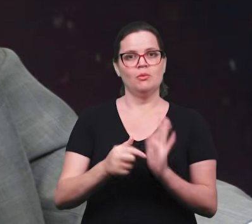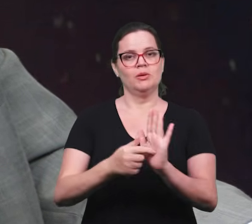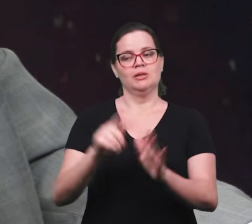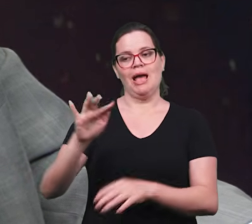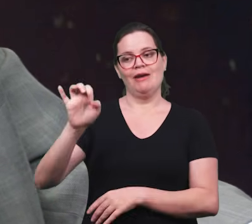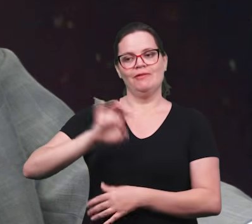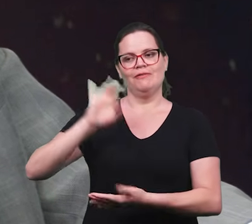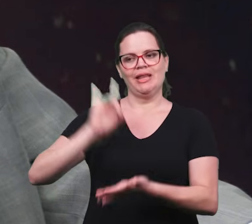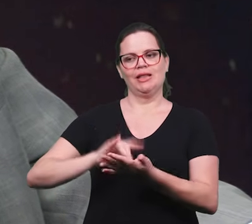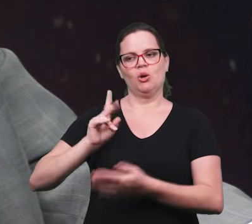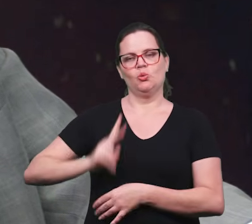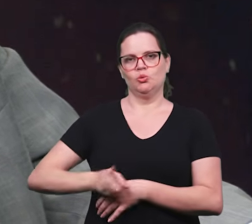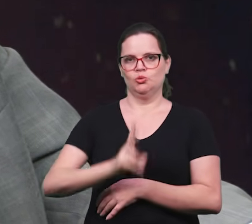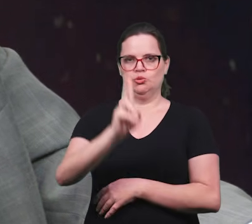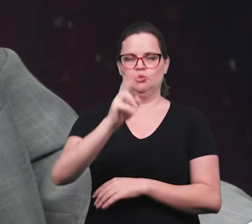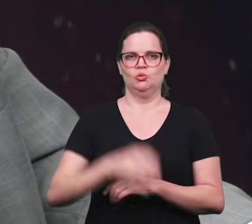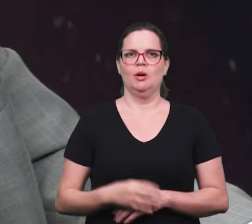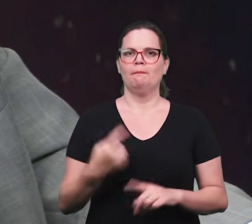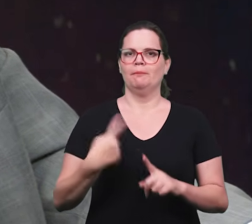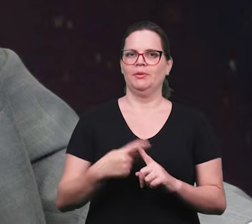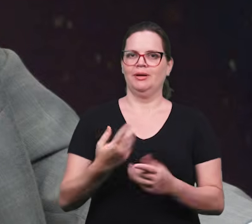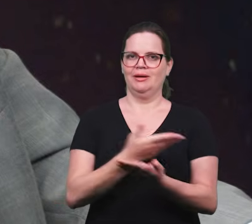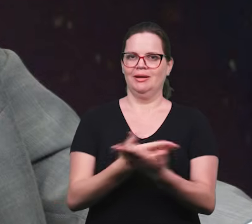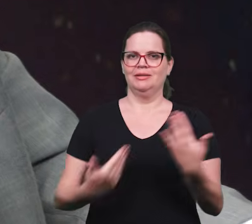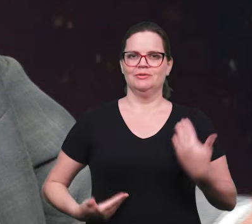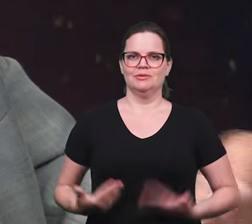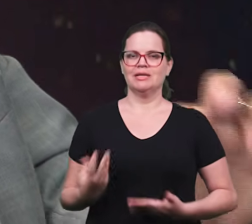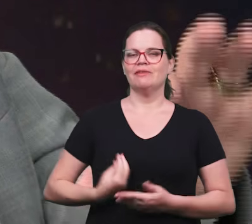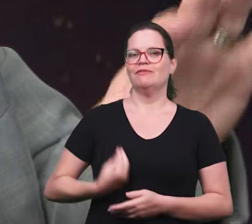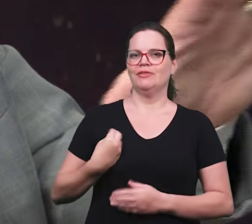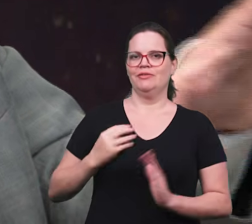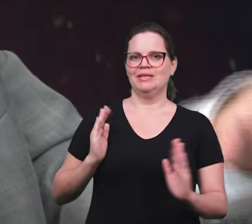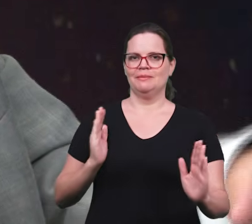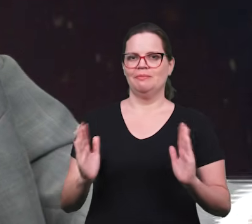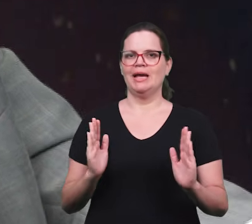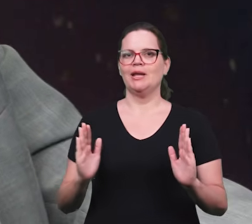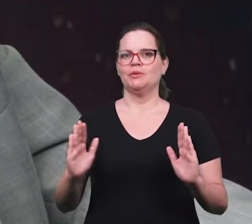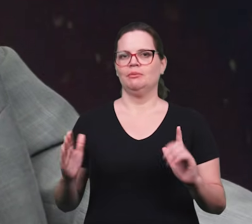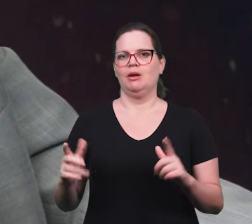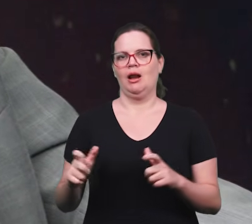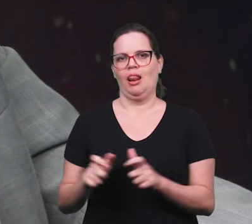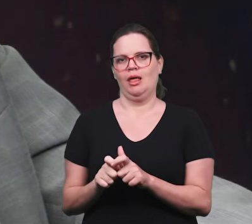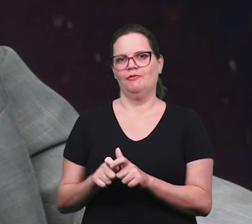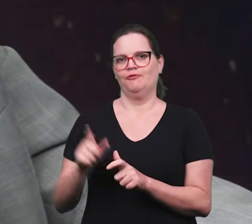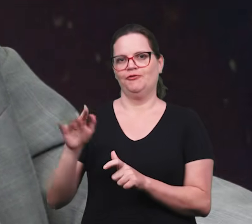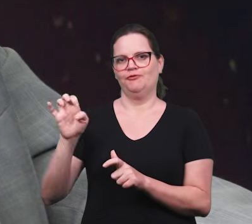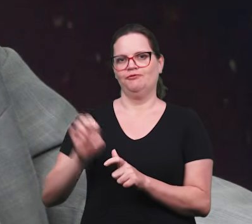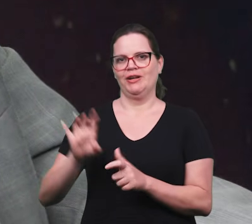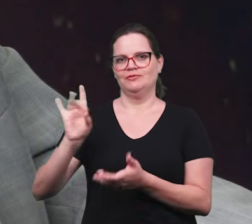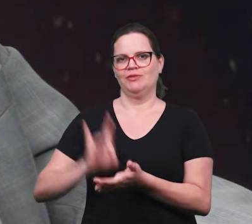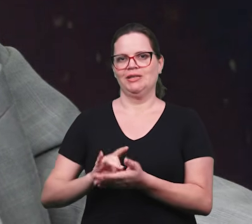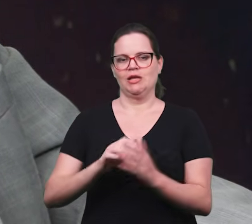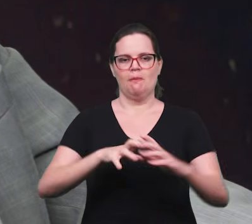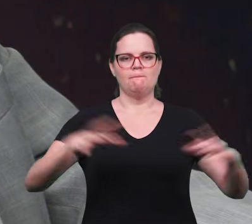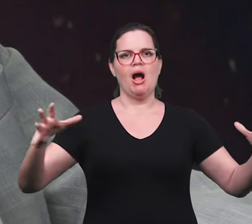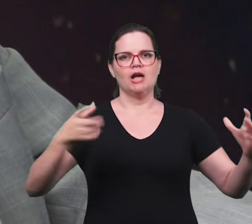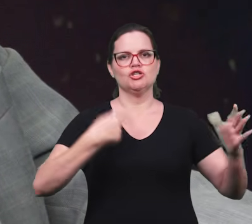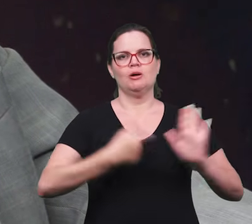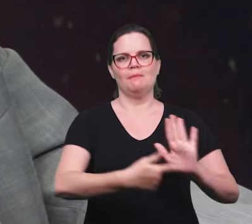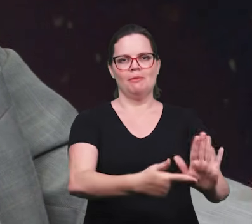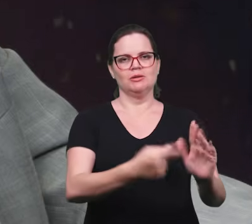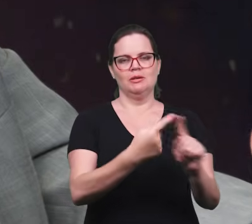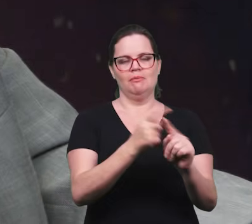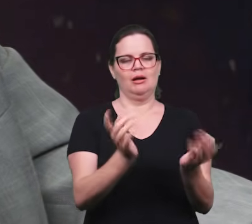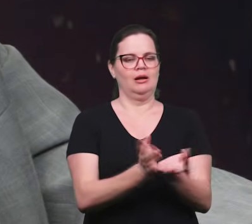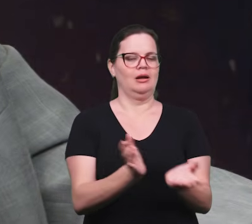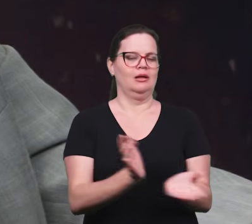então passaria por esse momento, onde a fé na vida das pessoas seria tornar aparente. E nós vivemos